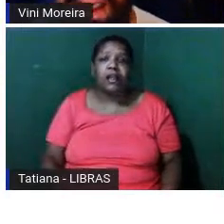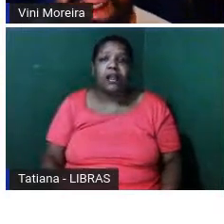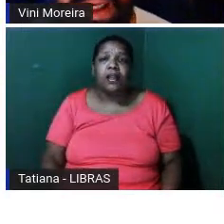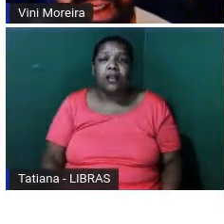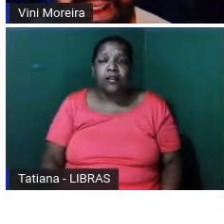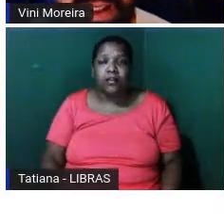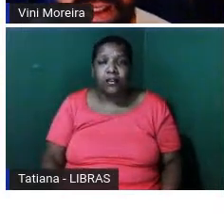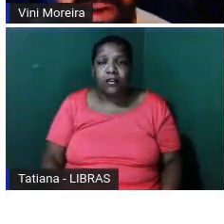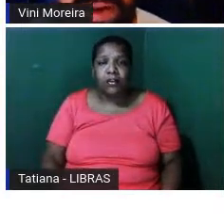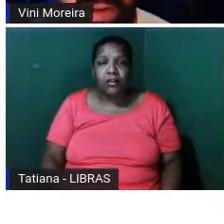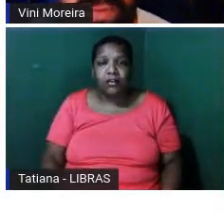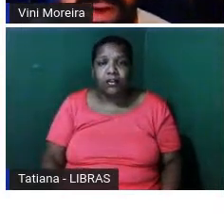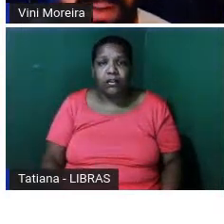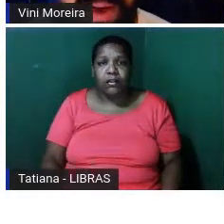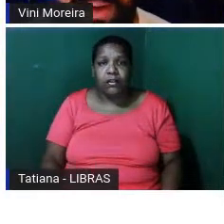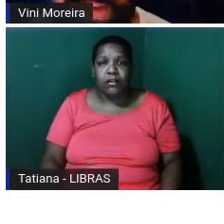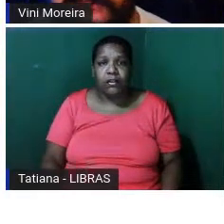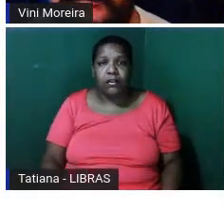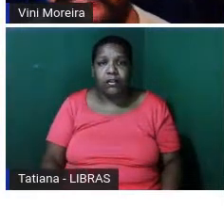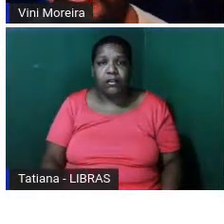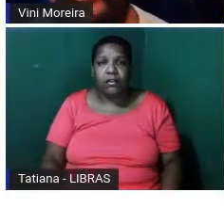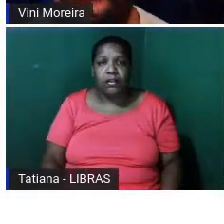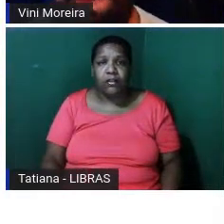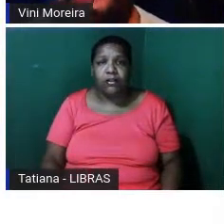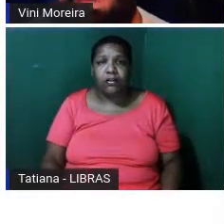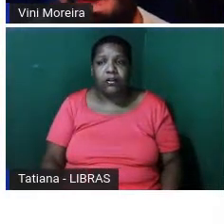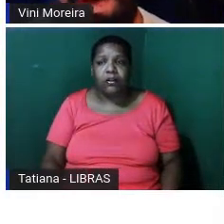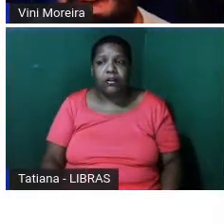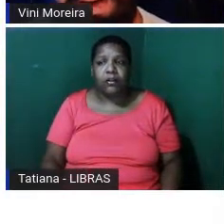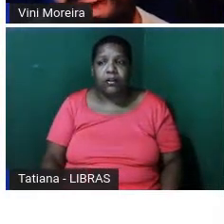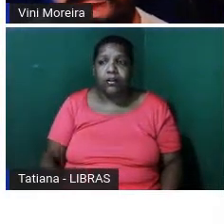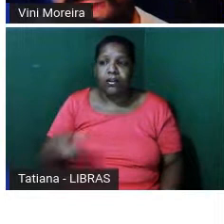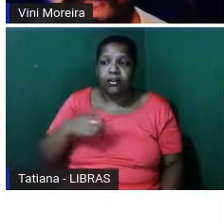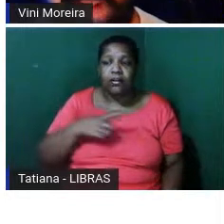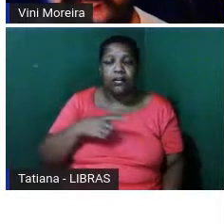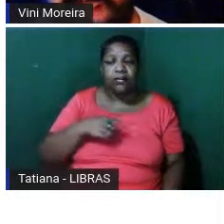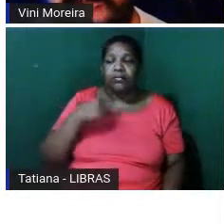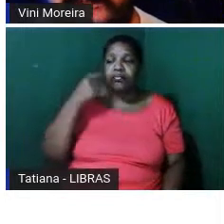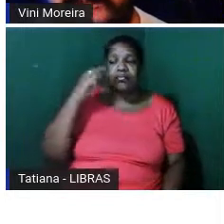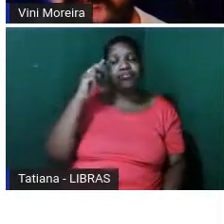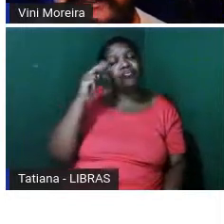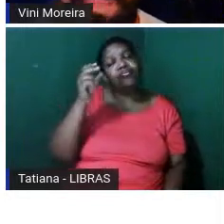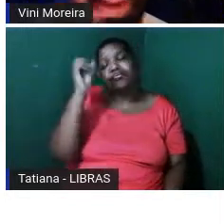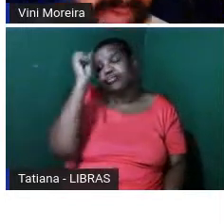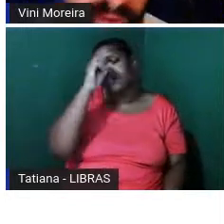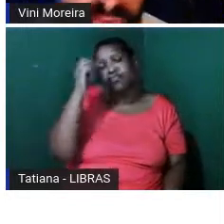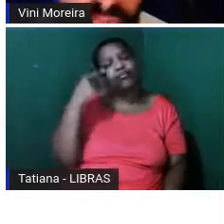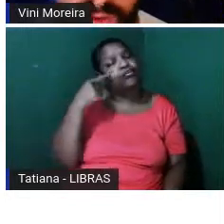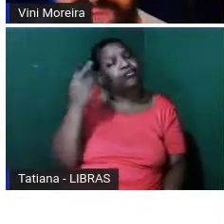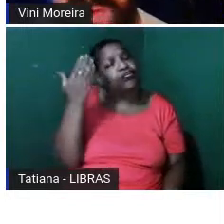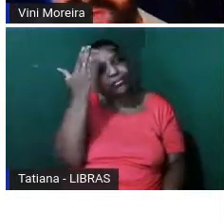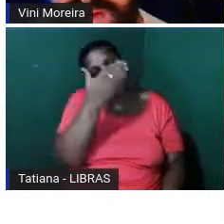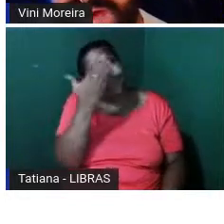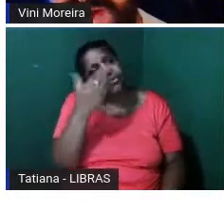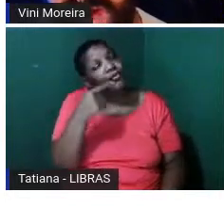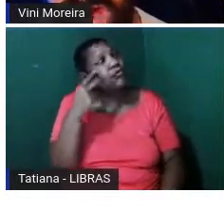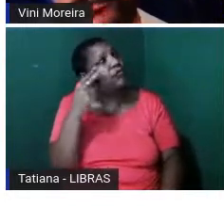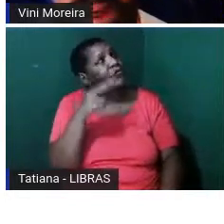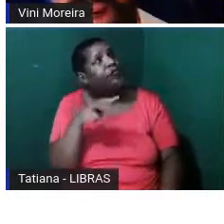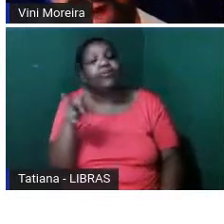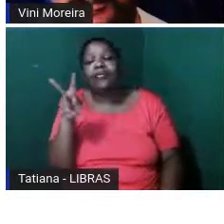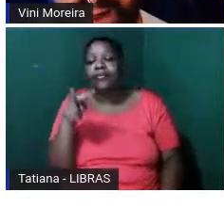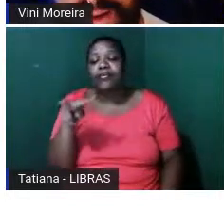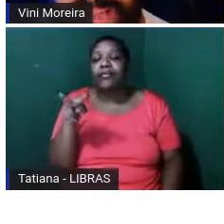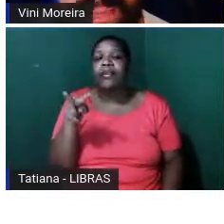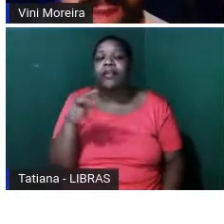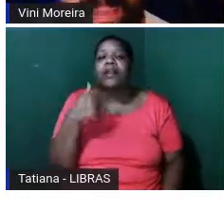aqui a gente tem um momento que ele não tá prestando atenção e ele vai prestar atenção como se ele tivesse ouvindo alguma coisa